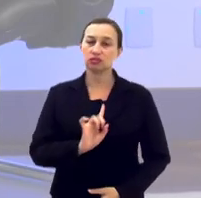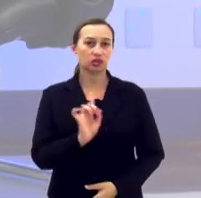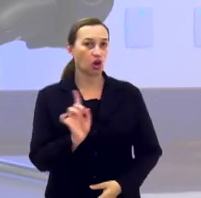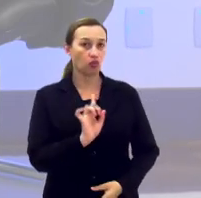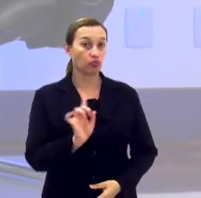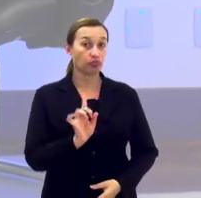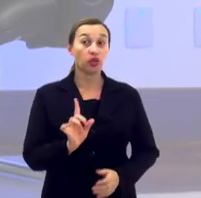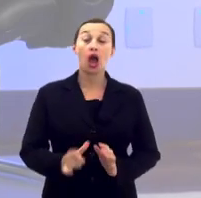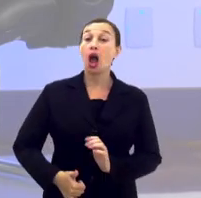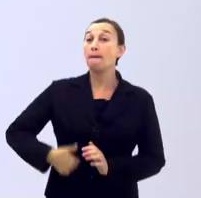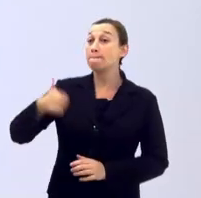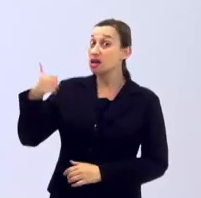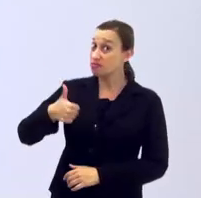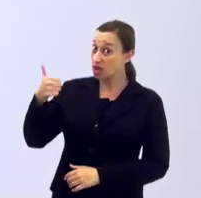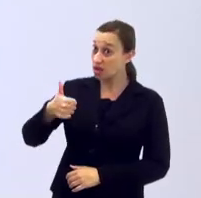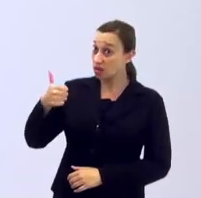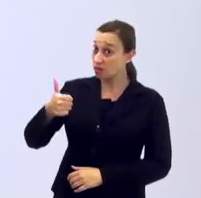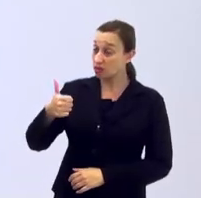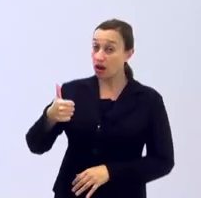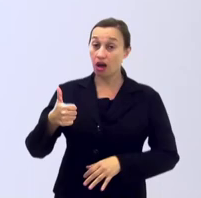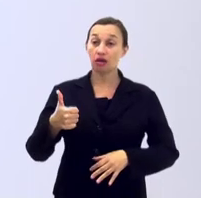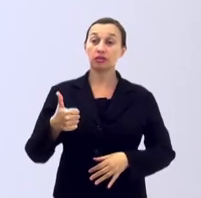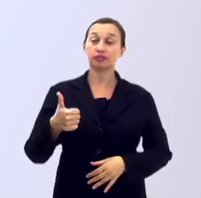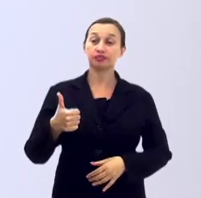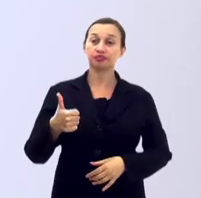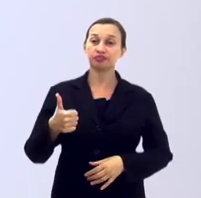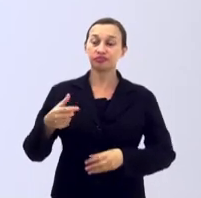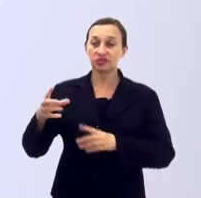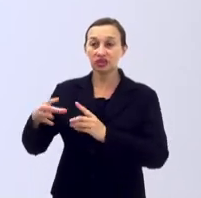Queimadas vivas, né? Não. Quer dizer, primeiro elas eram